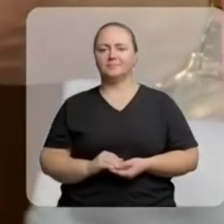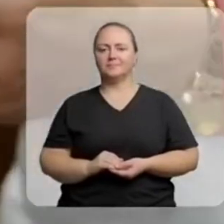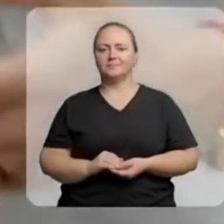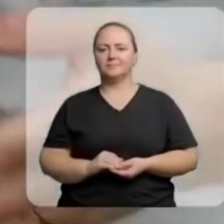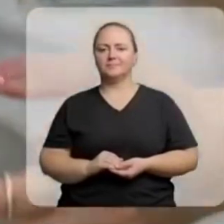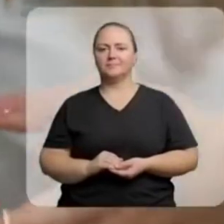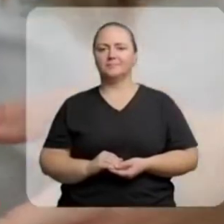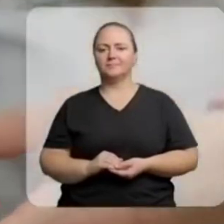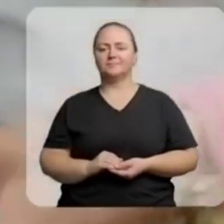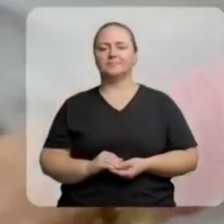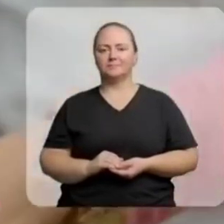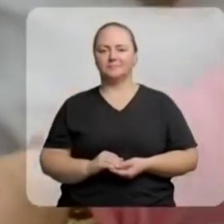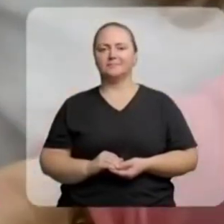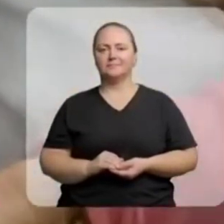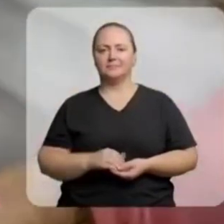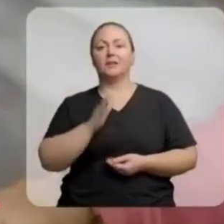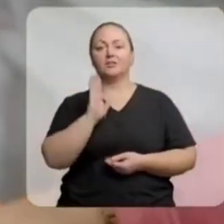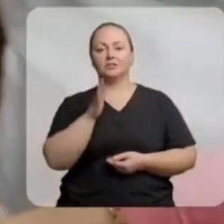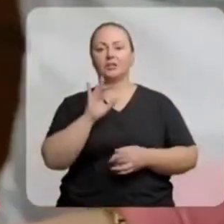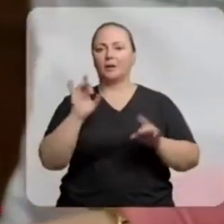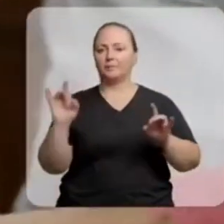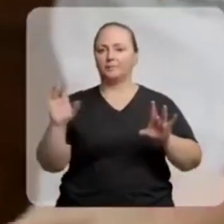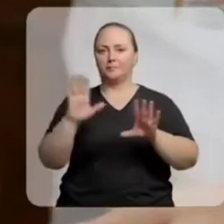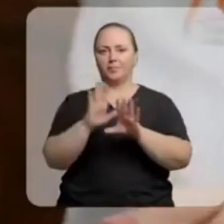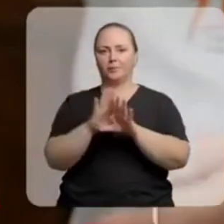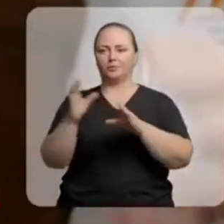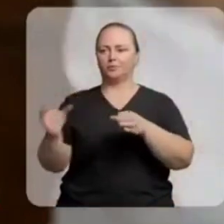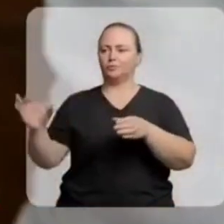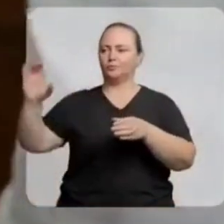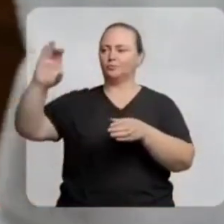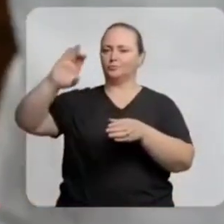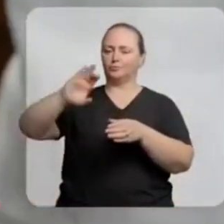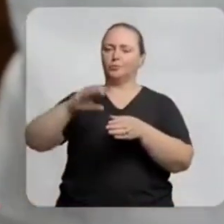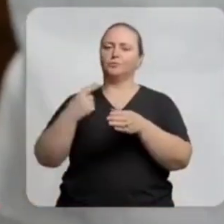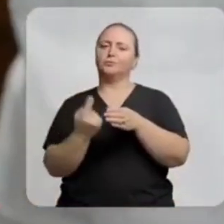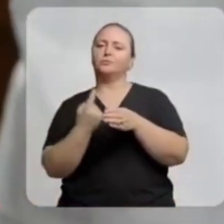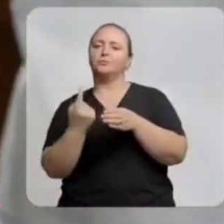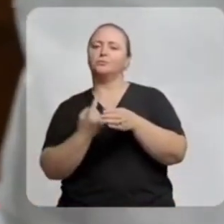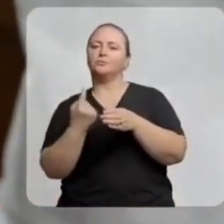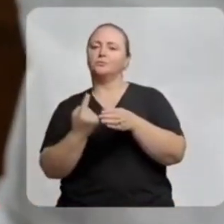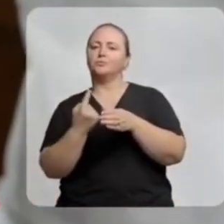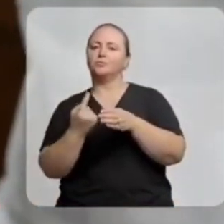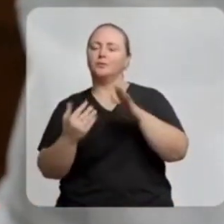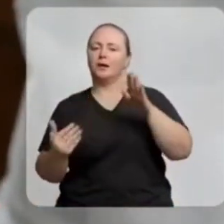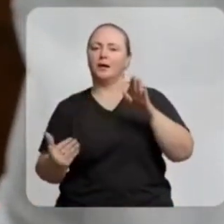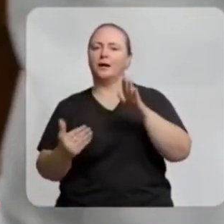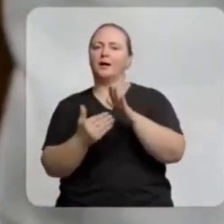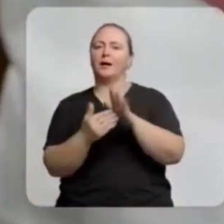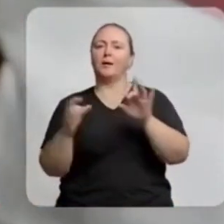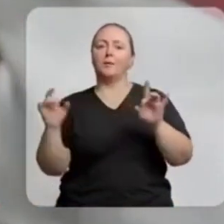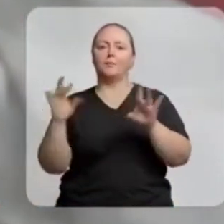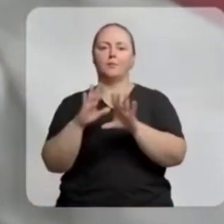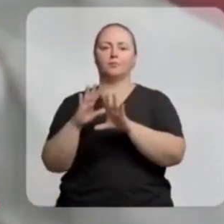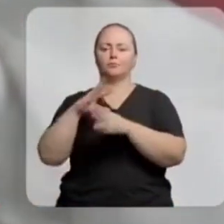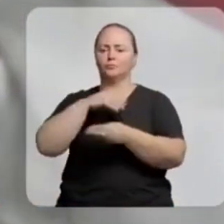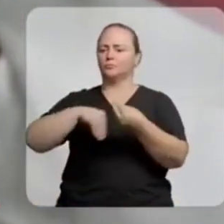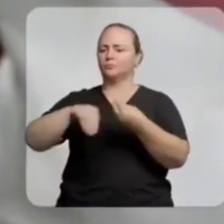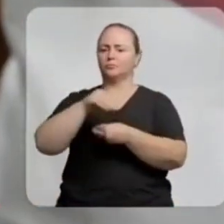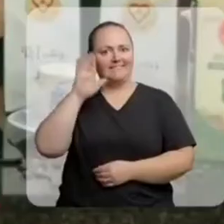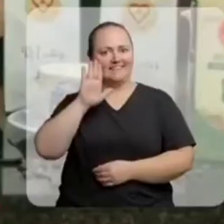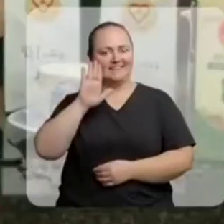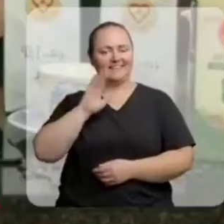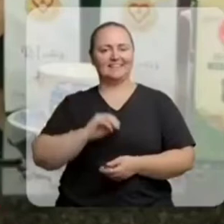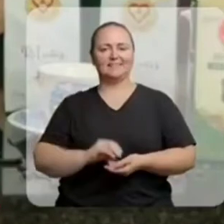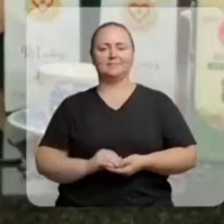Então colocamos todos os ingredientes no liquidificador. E vamos bater até homogeneizar.